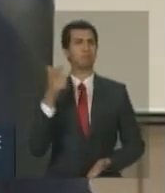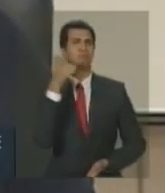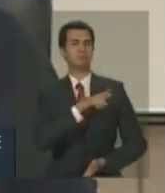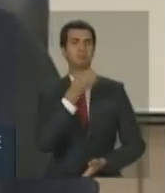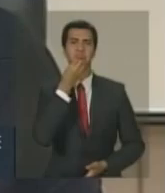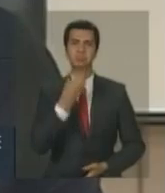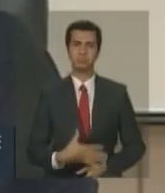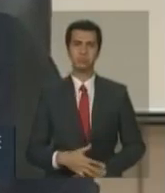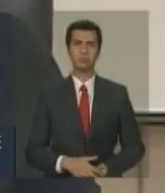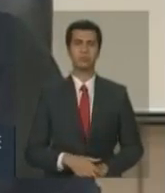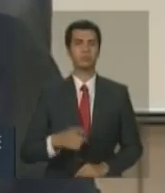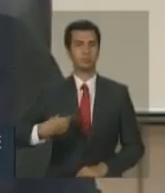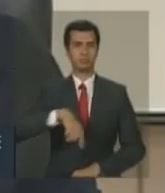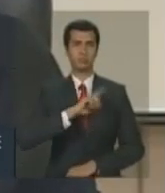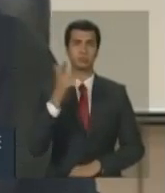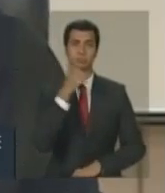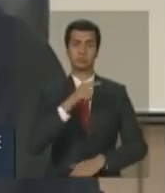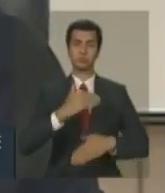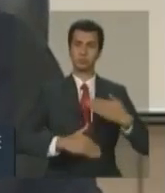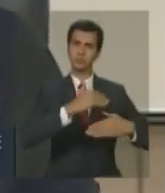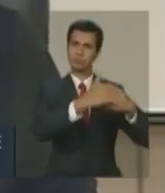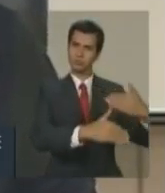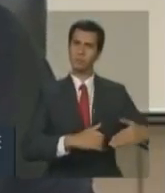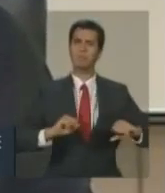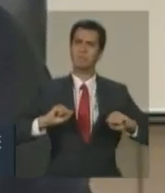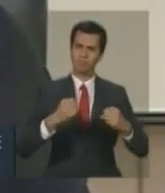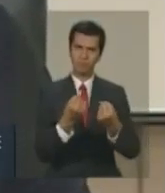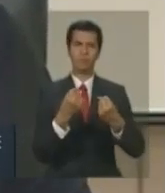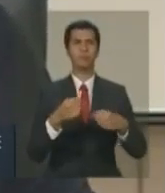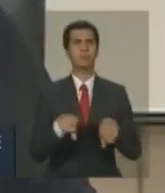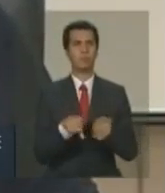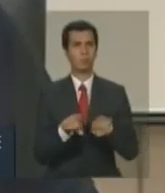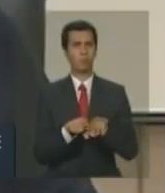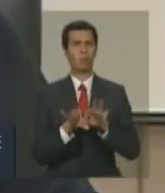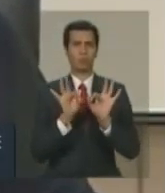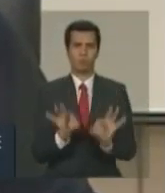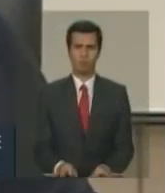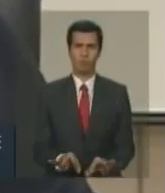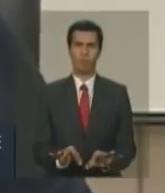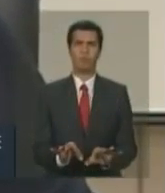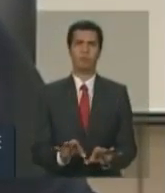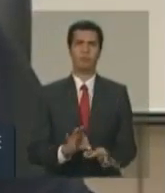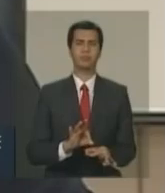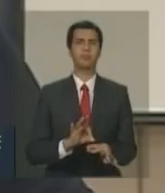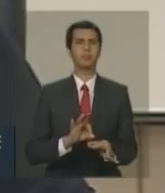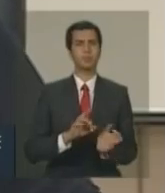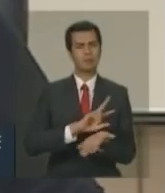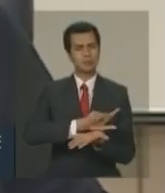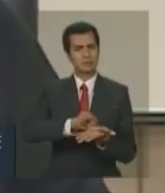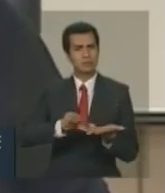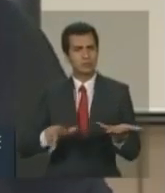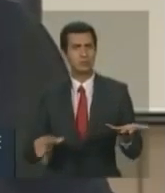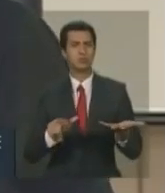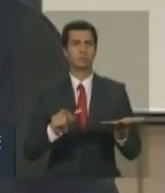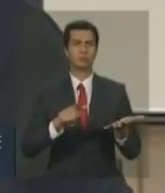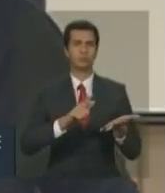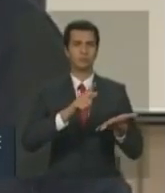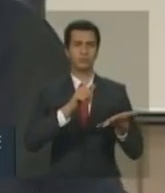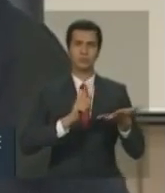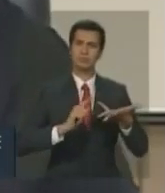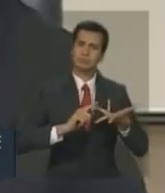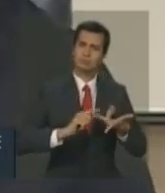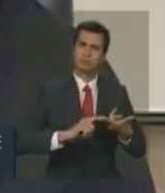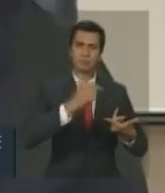resultado. Nós avançamos de forma consistente e sistemática nos vários indicadores.